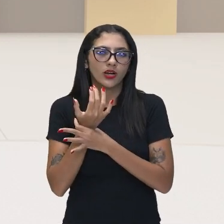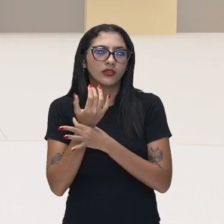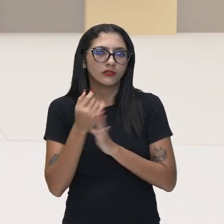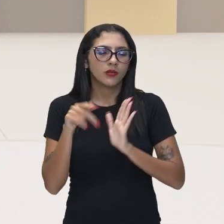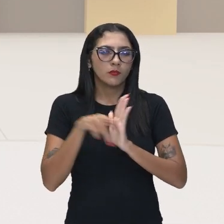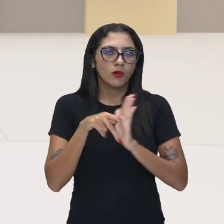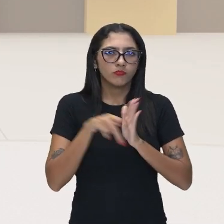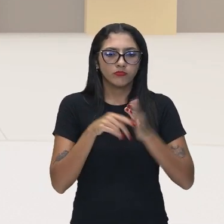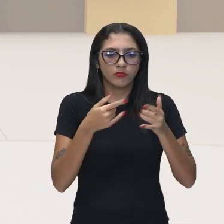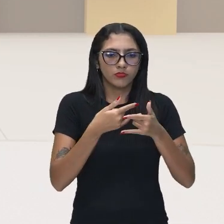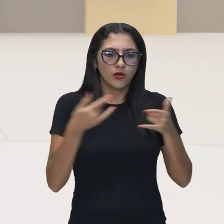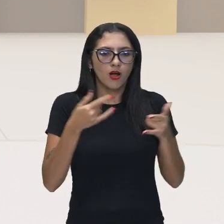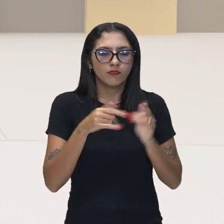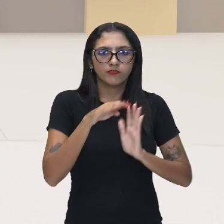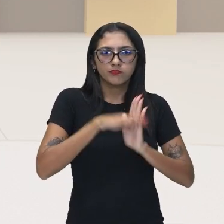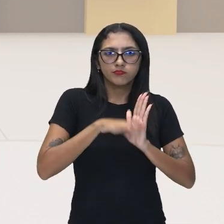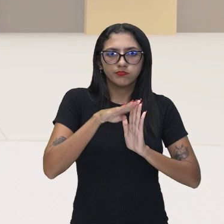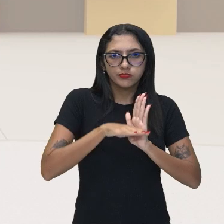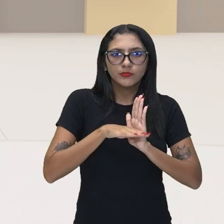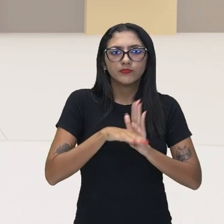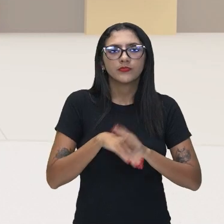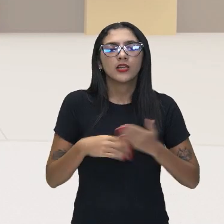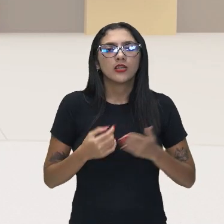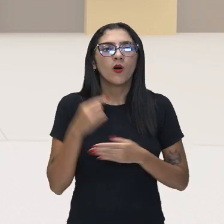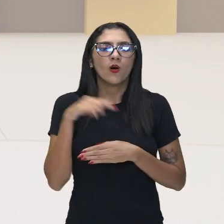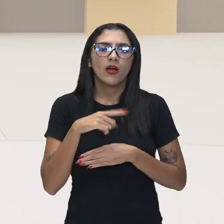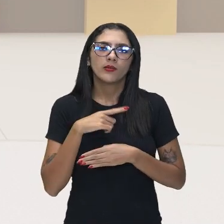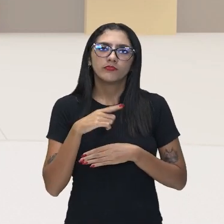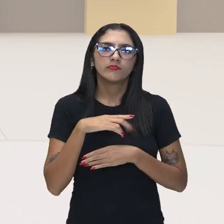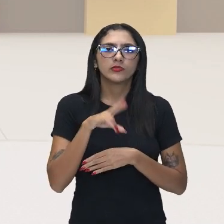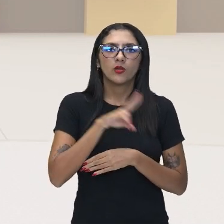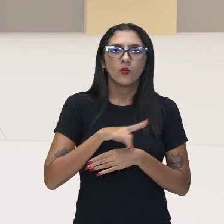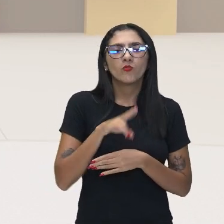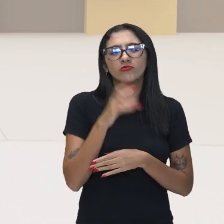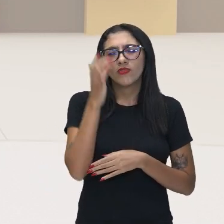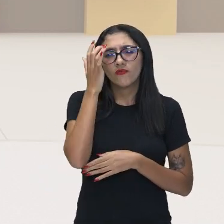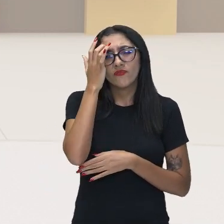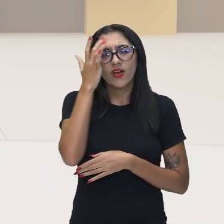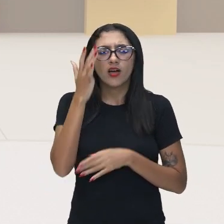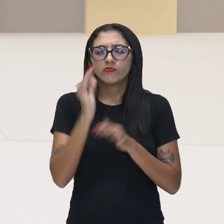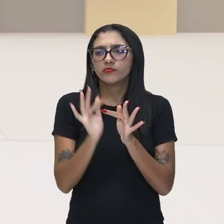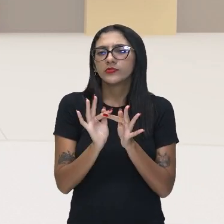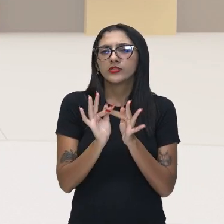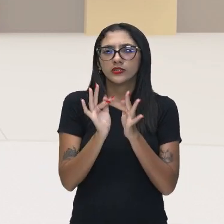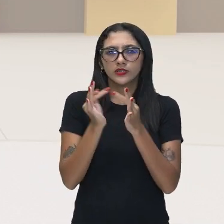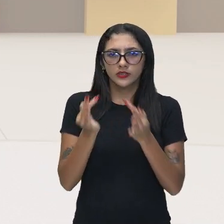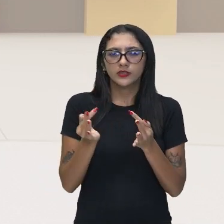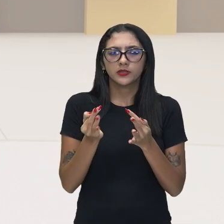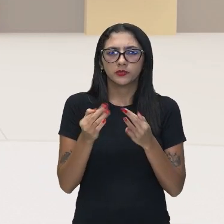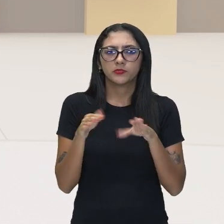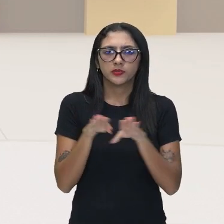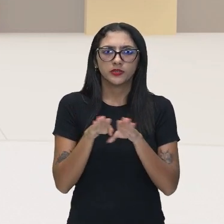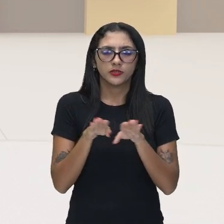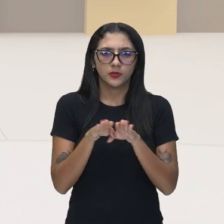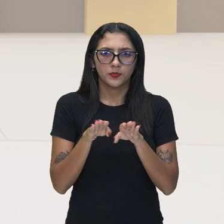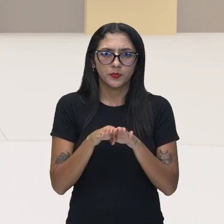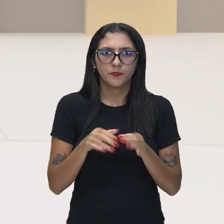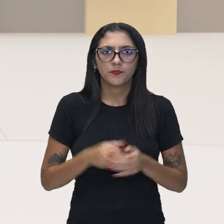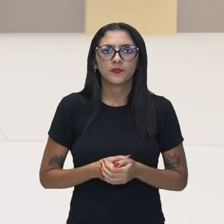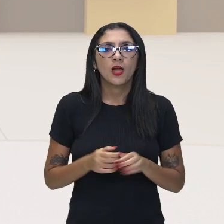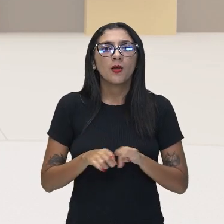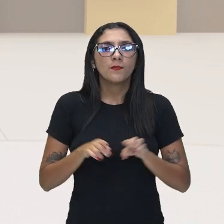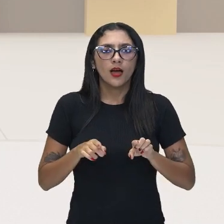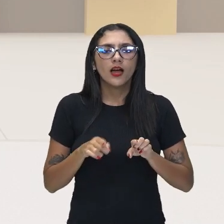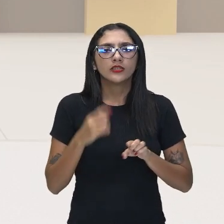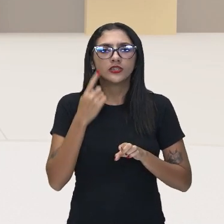seu contra-cheque, então a contratação acaba sendo bem mais simples, ok? Mas,